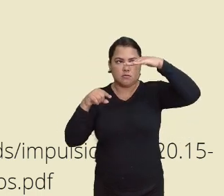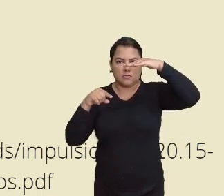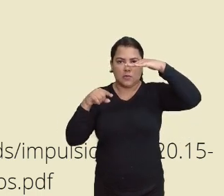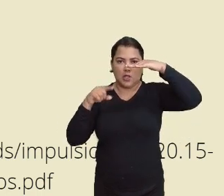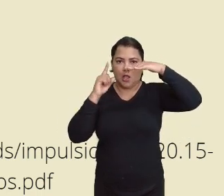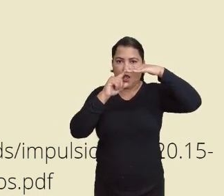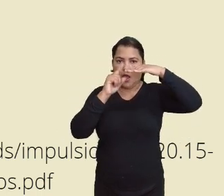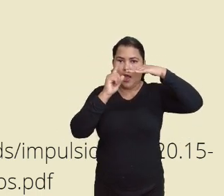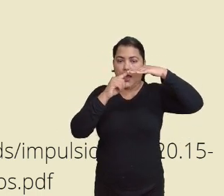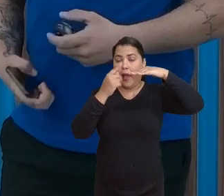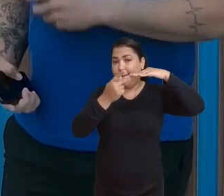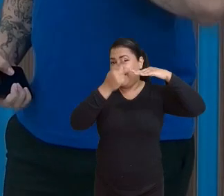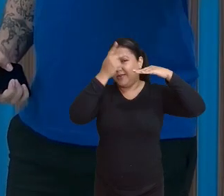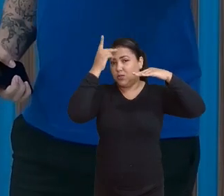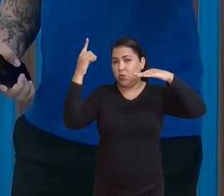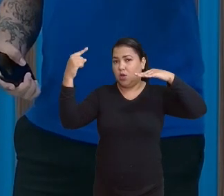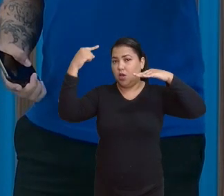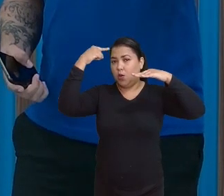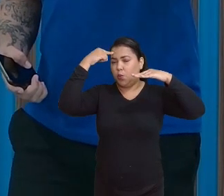várias limitações.